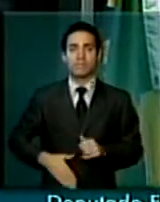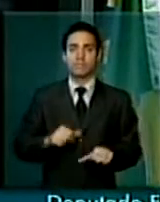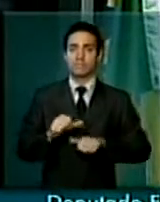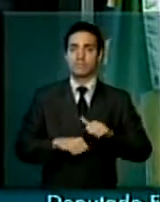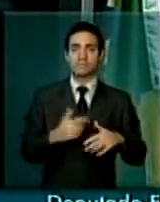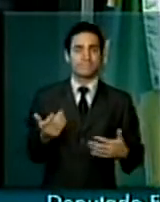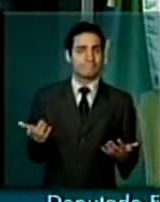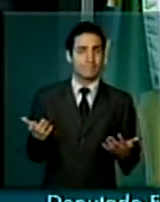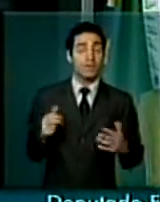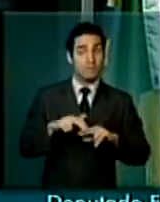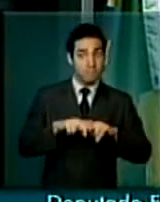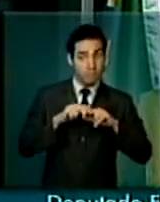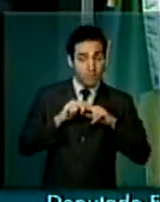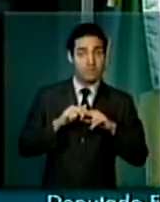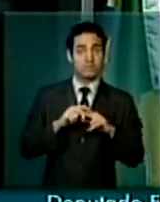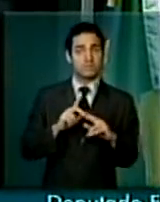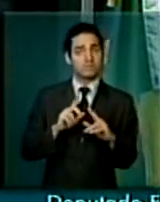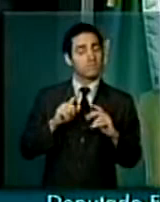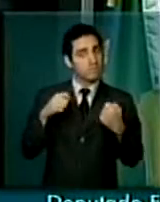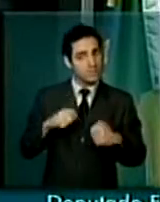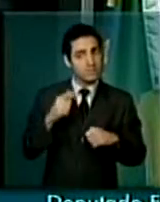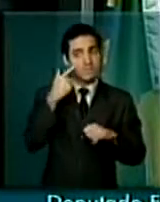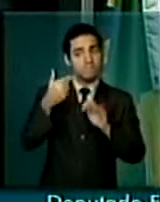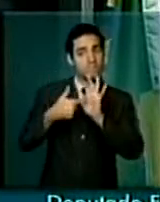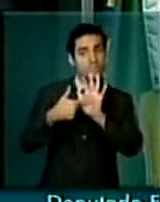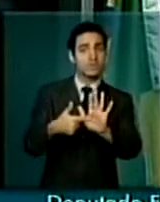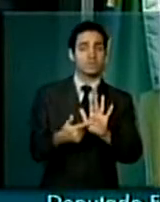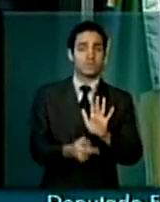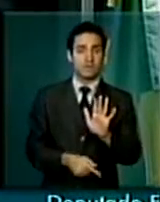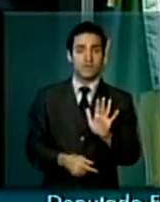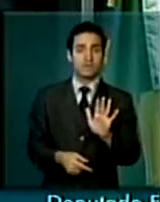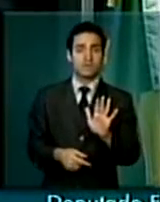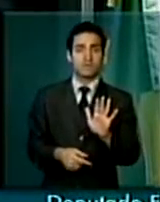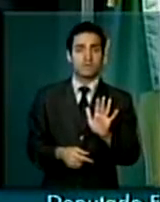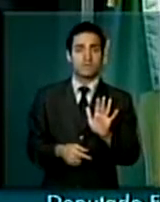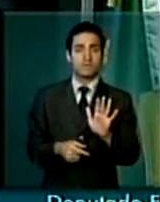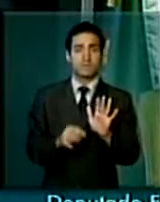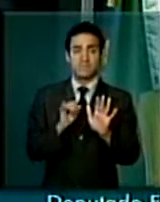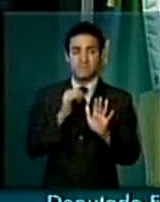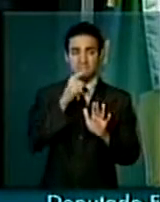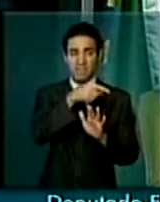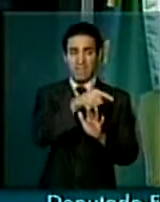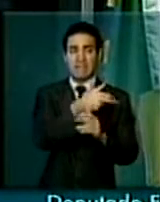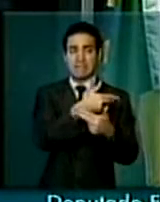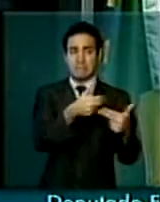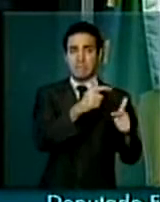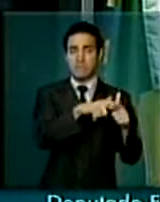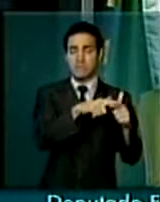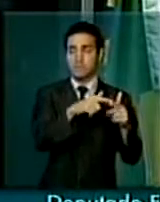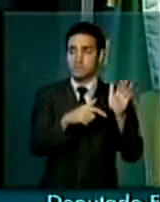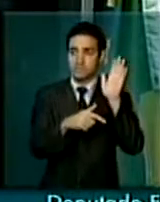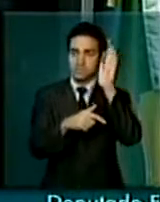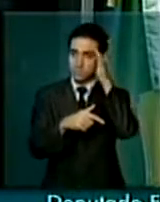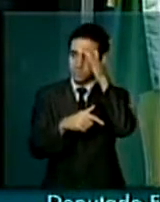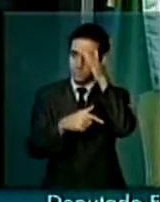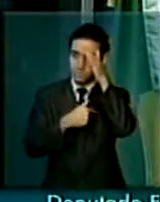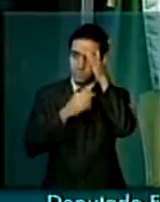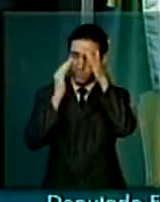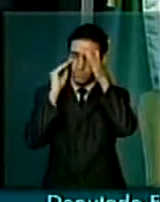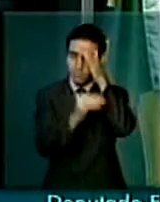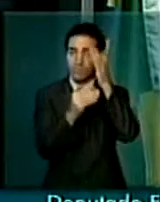É relevante, por isso, sublinhar, ao fecharmos os olhos para esta questão, estamos